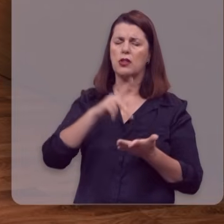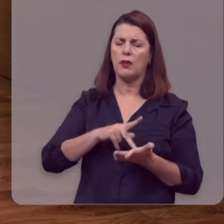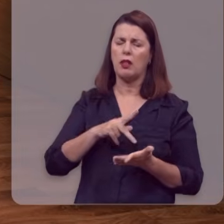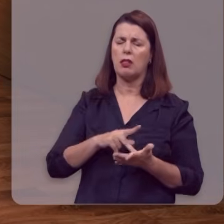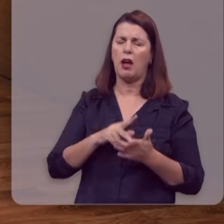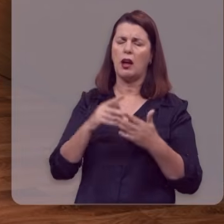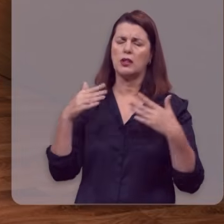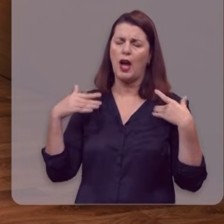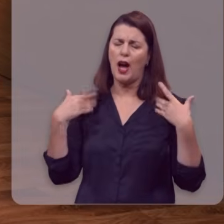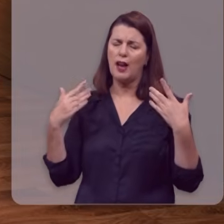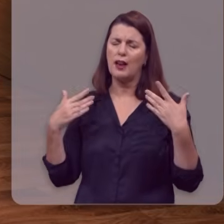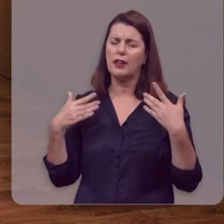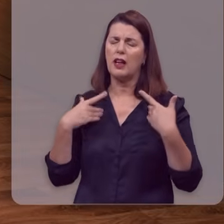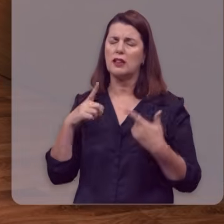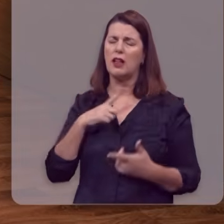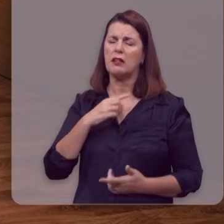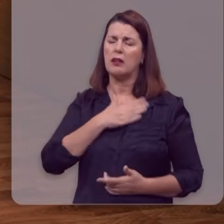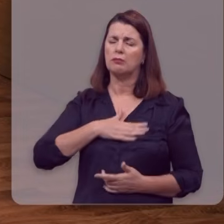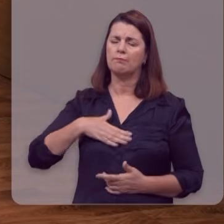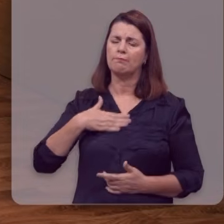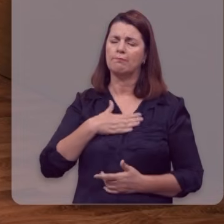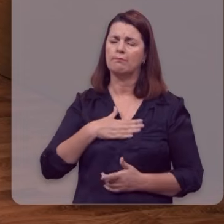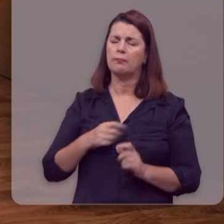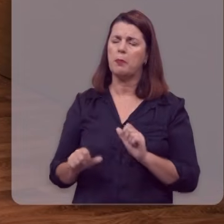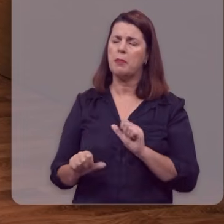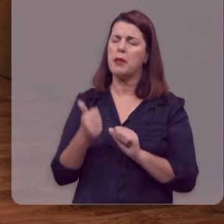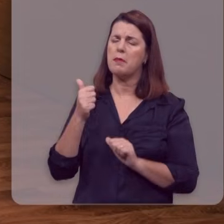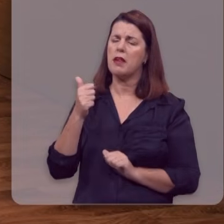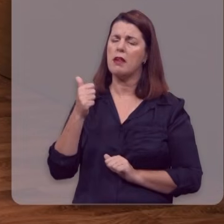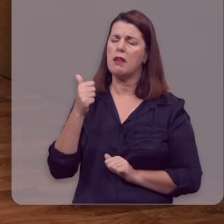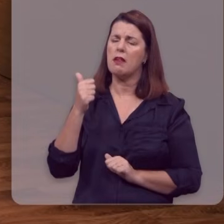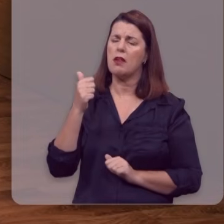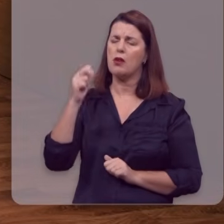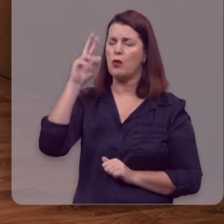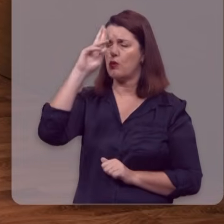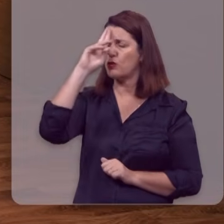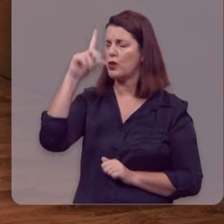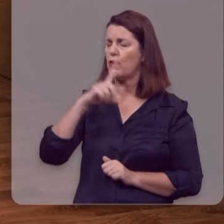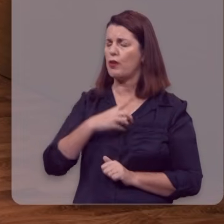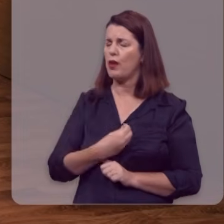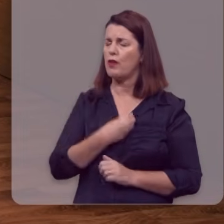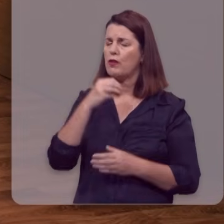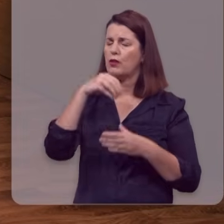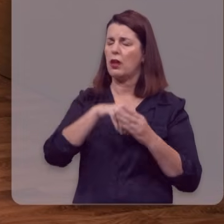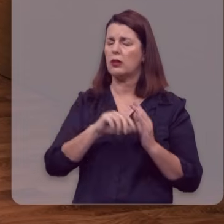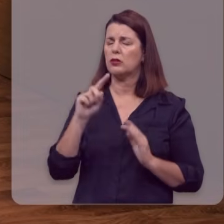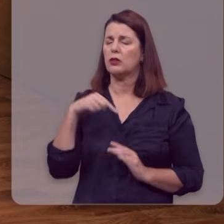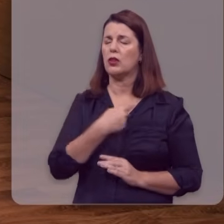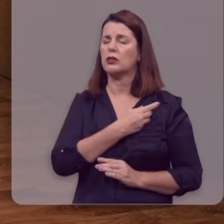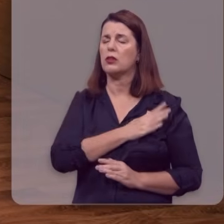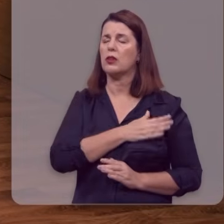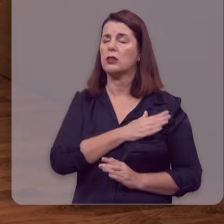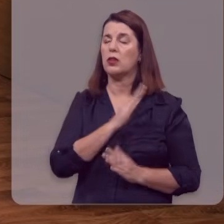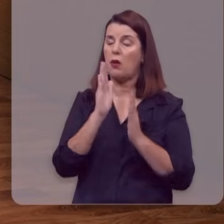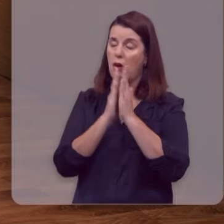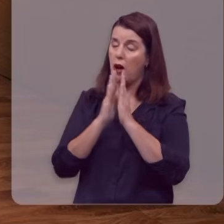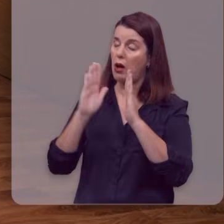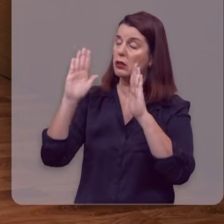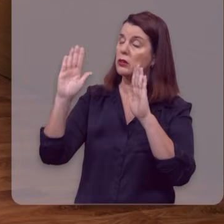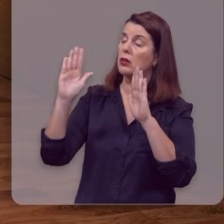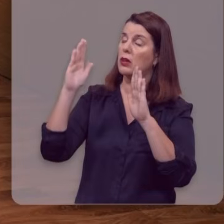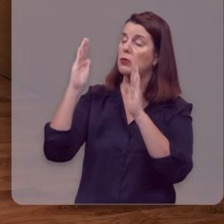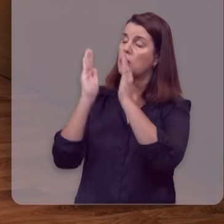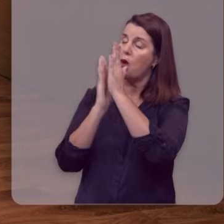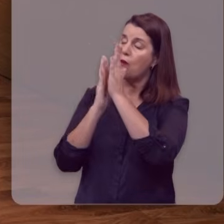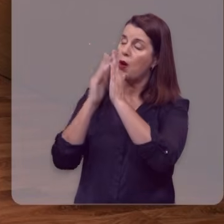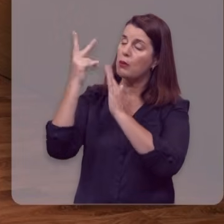dá-nos alegria de termos o privilégio de termos o Senhor habitando em nosso coração. Te adoramos por isso